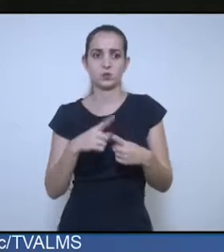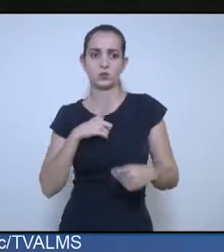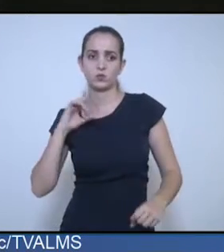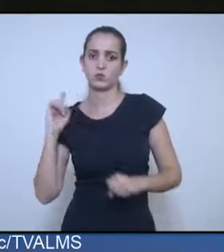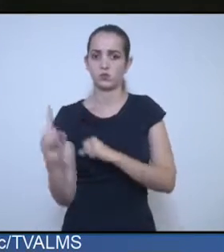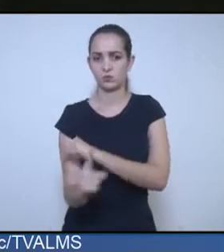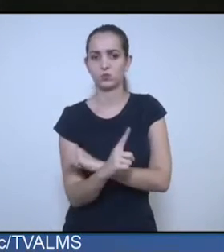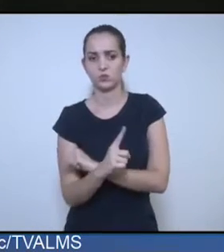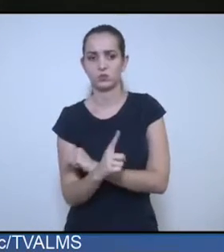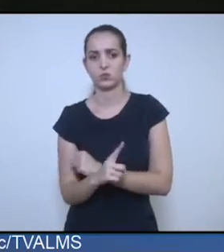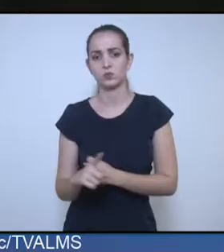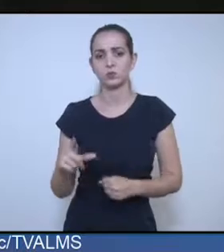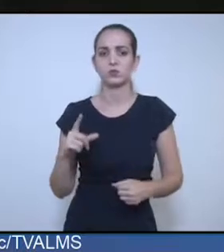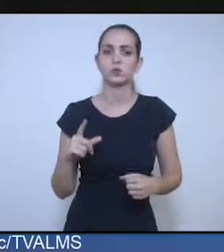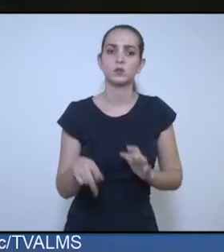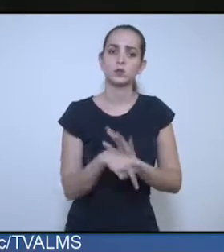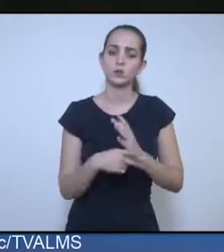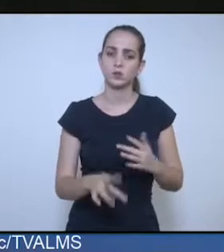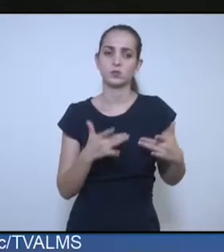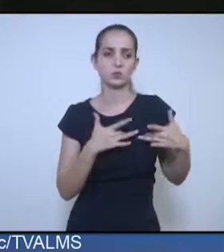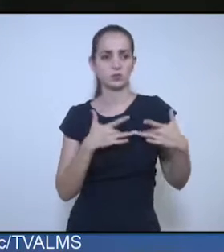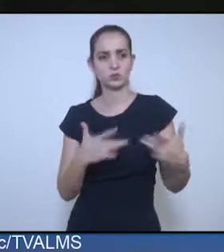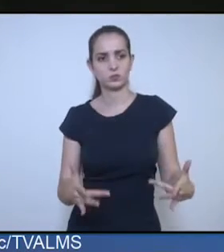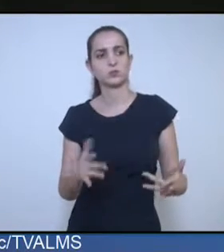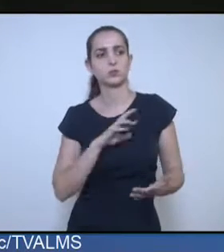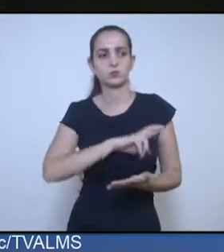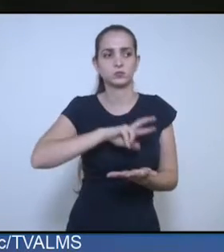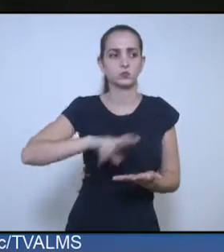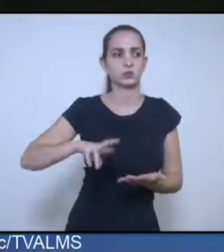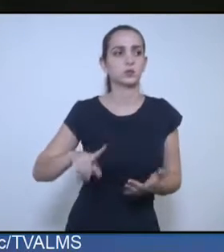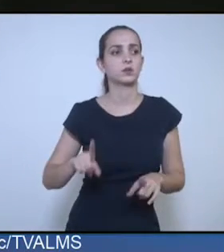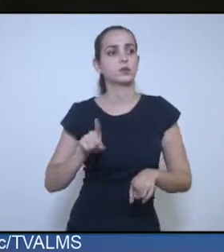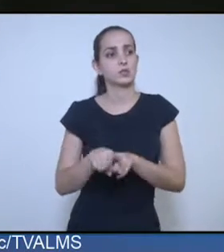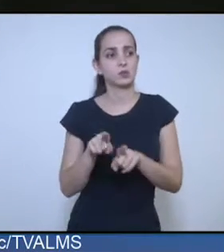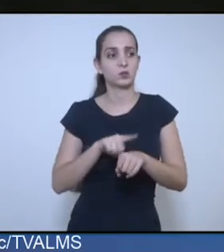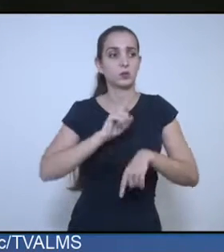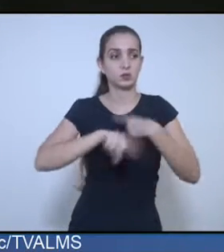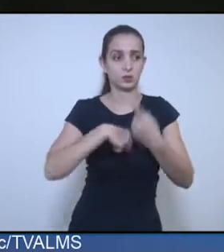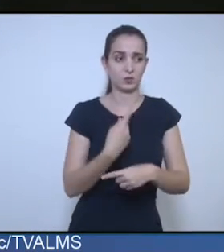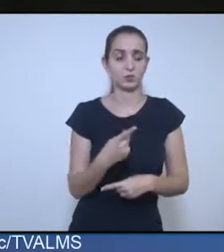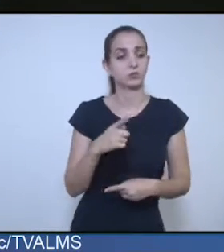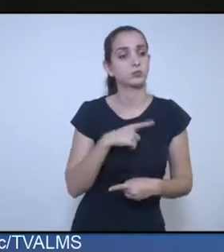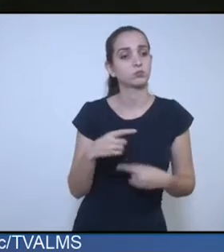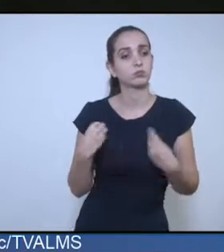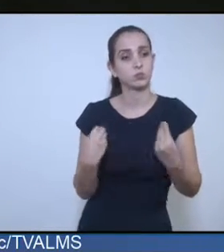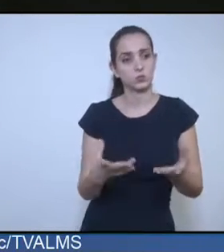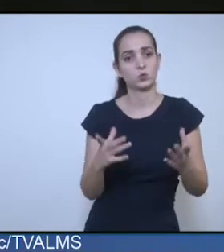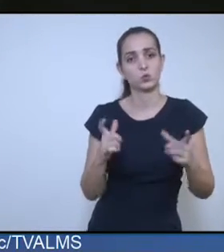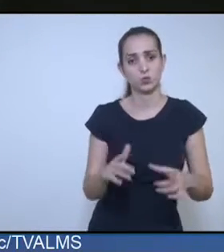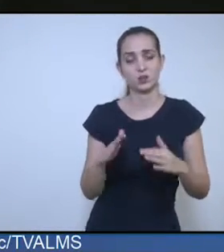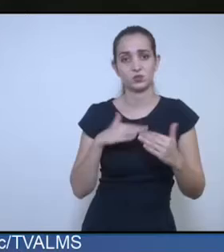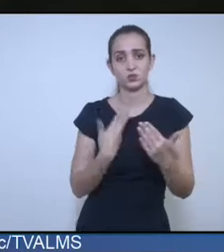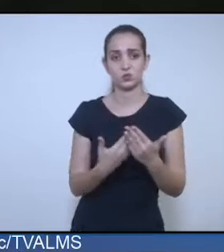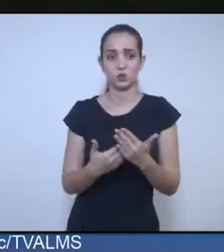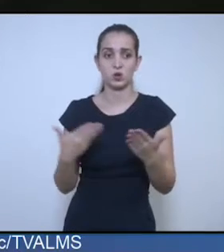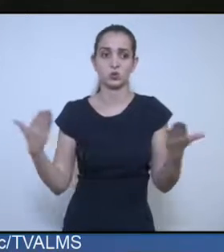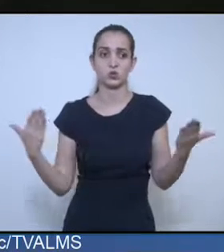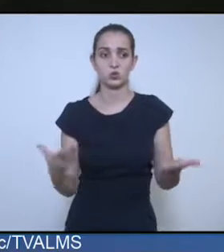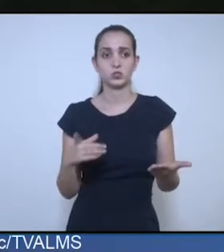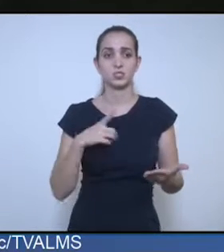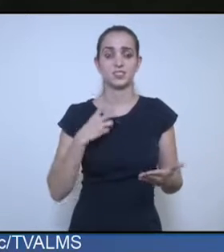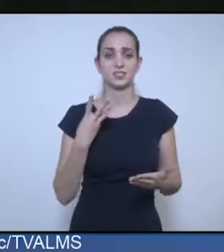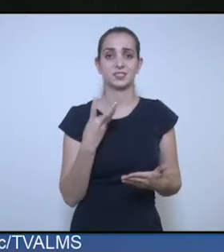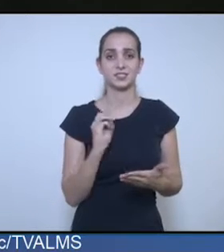atender em modalidade de doação, em várias modalidades. E depois foi estendido também para a merenda escolar, que hoje, no mínimo,